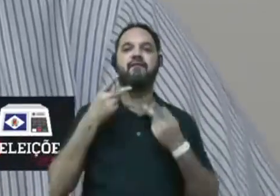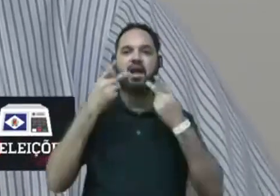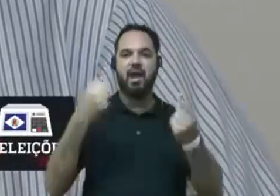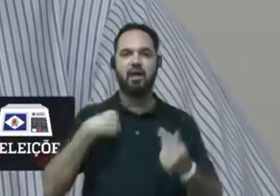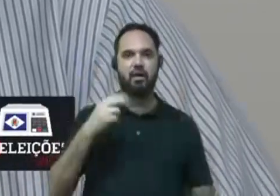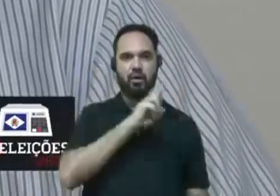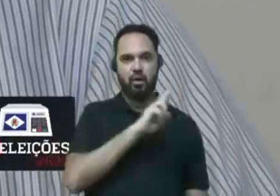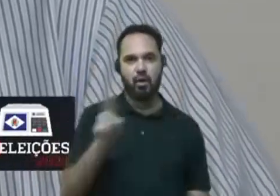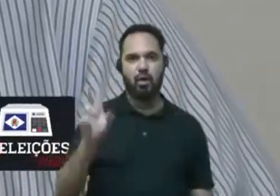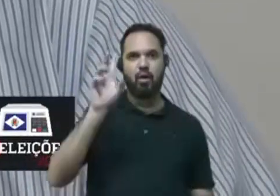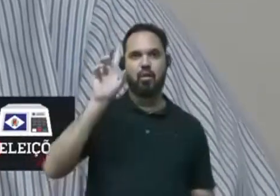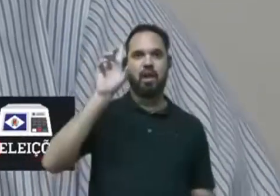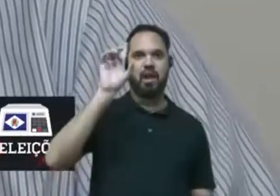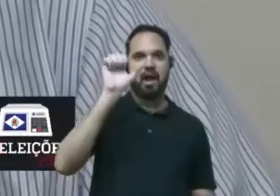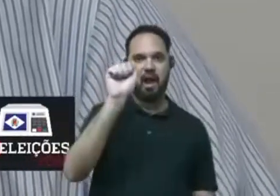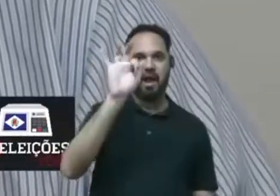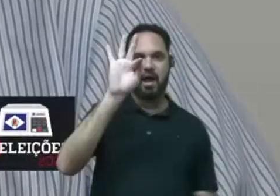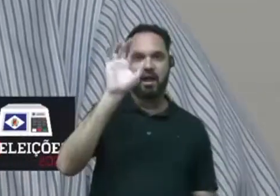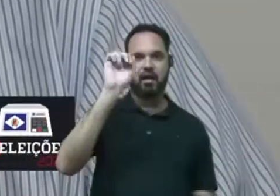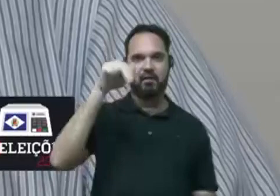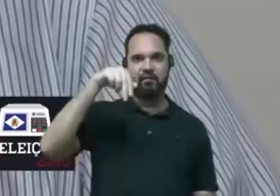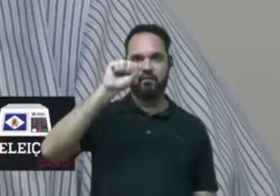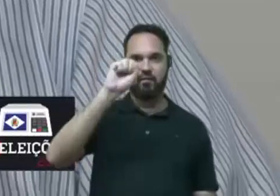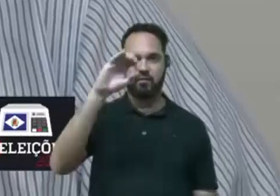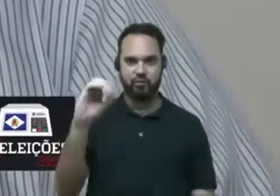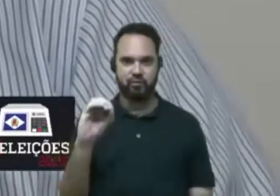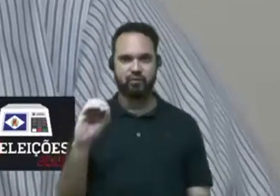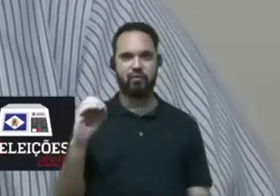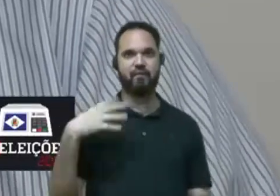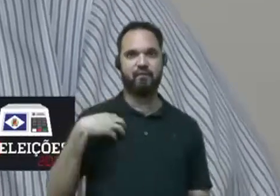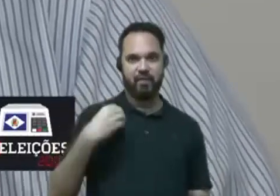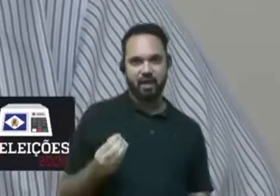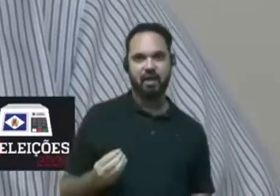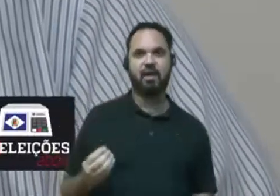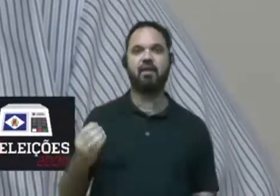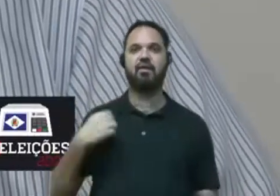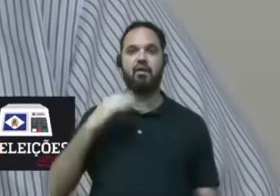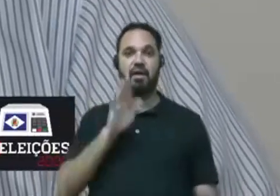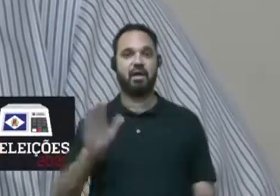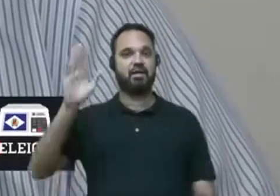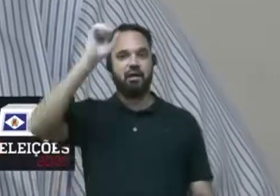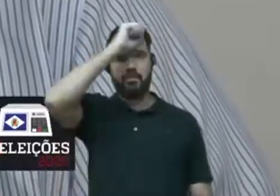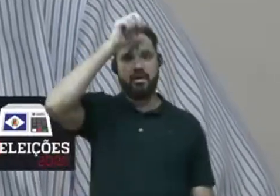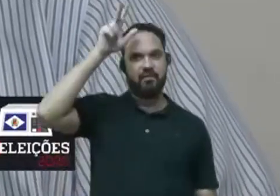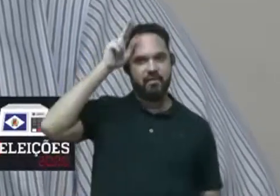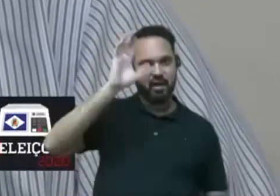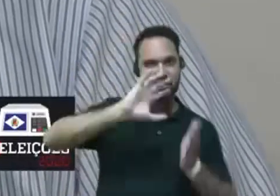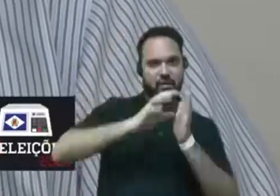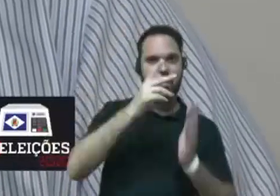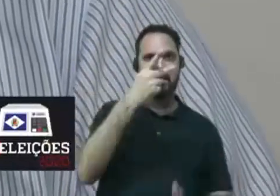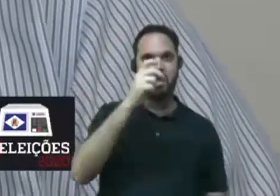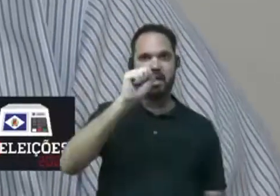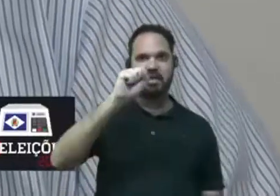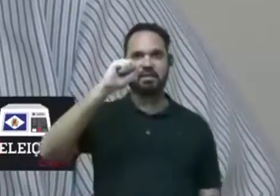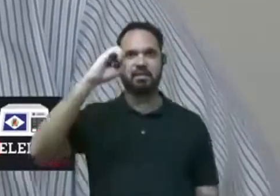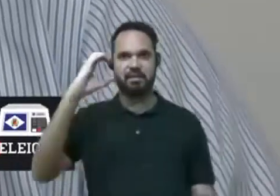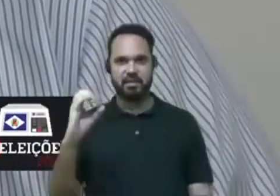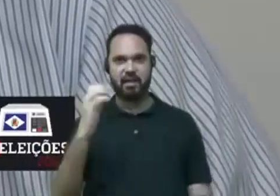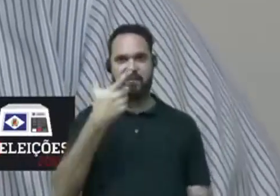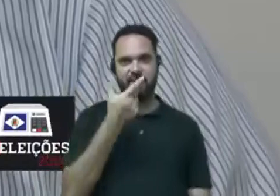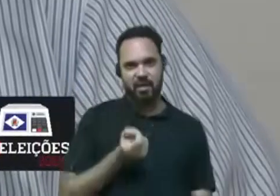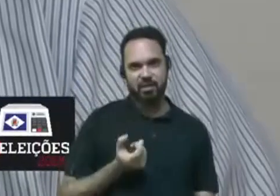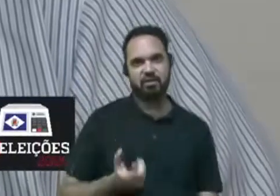meu nome Doutor Afonso Afonso falar ter filho candidato a prefeito pelo PSC 20